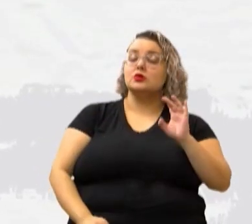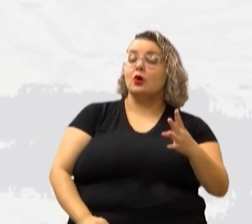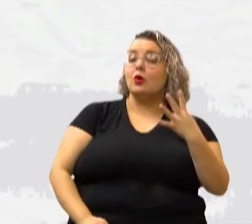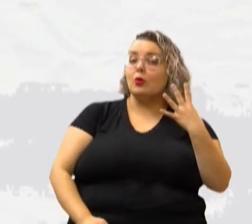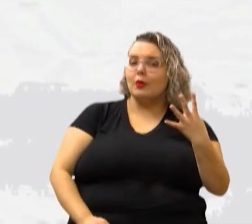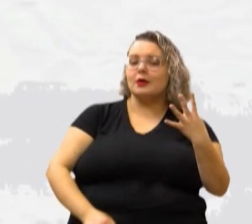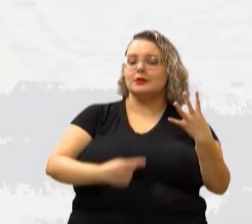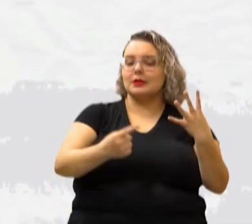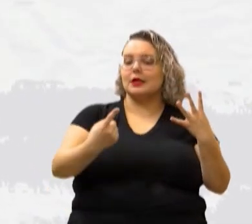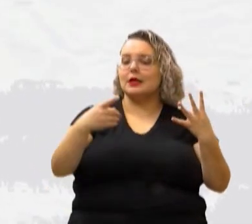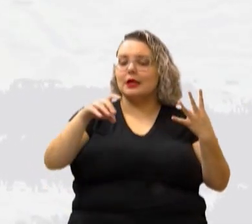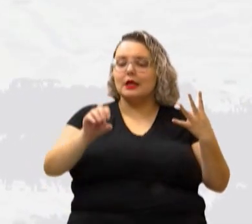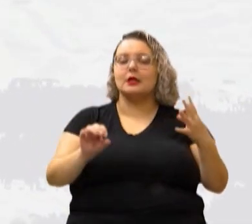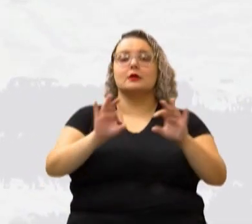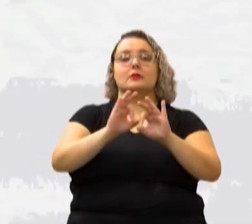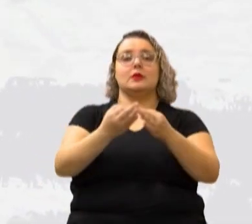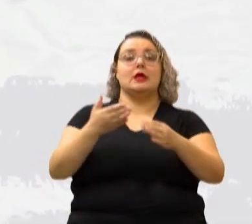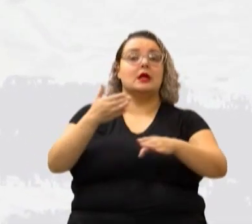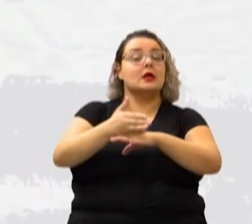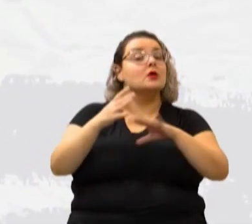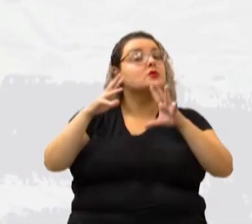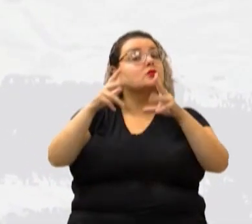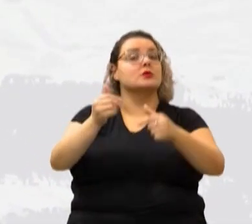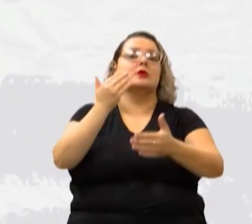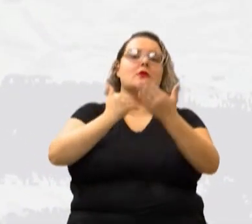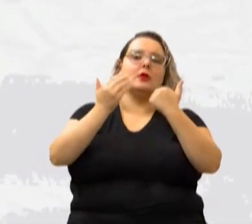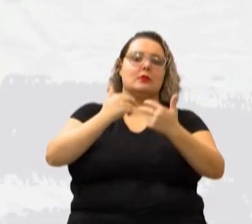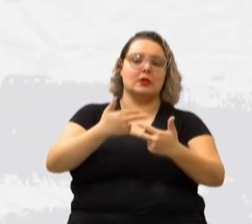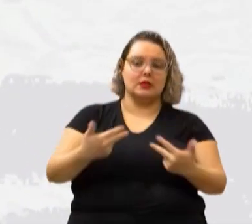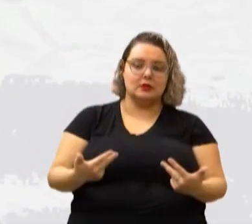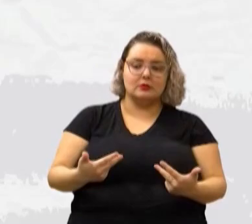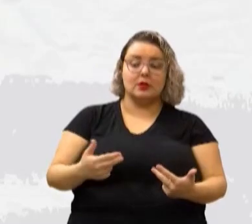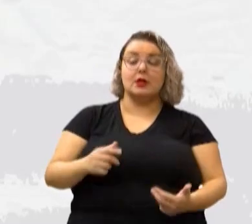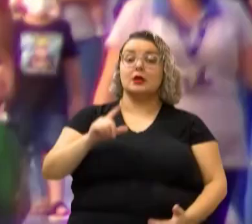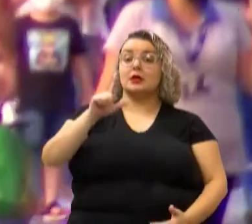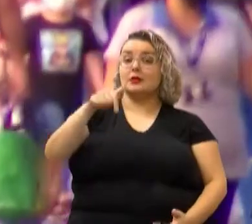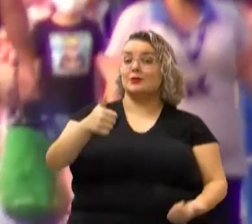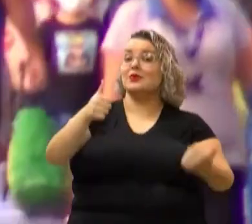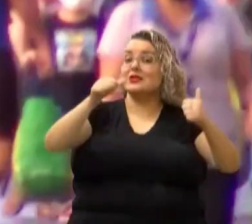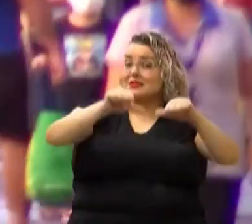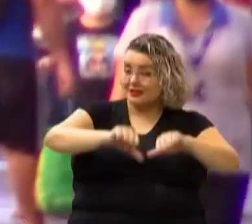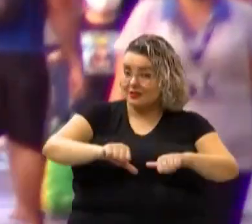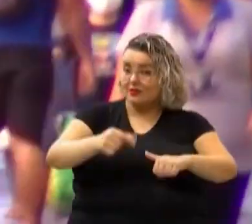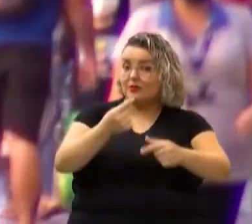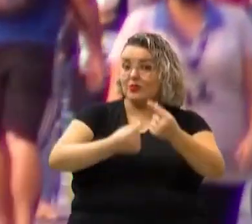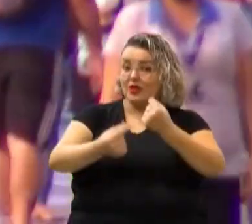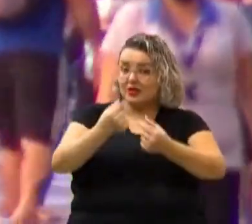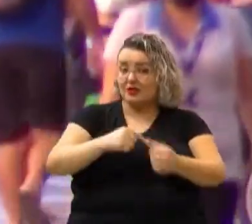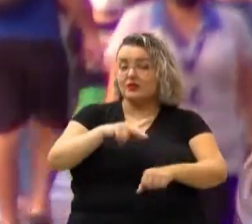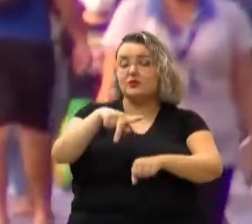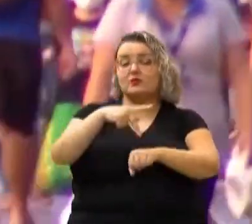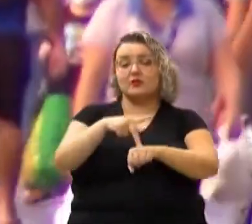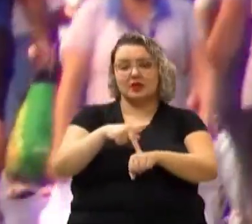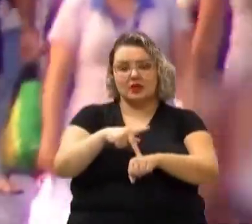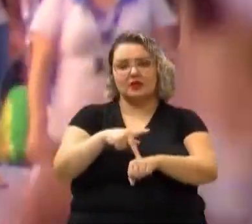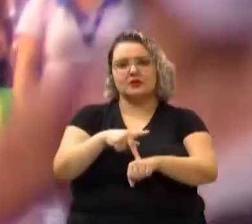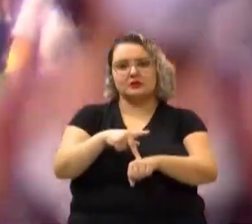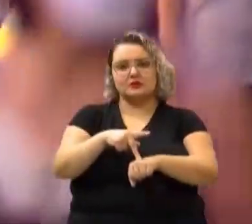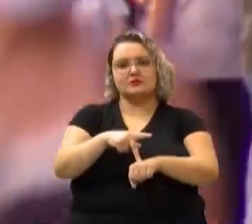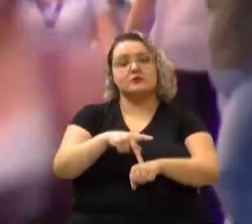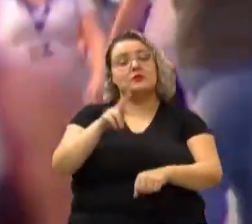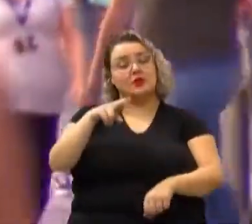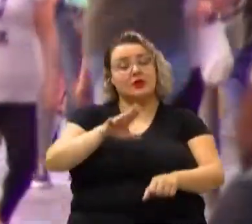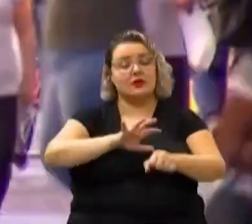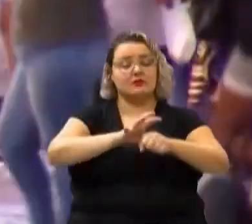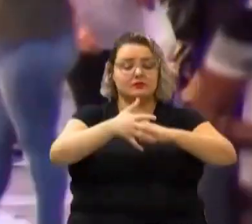só 4 entre 10 famílias conseguem acesso pleno à alimentação. E depois da piora da situação econômica do